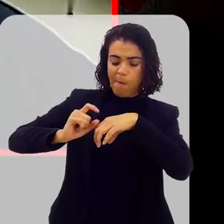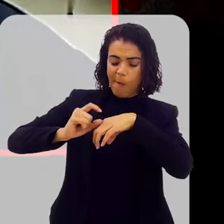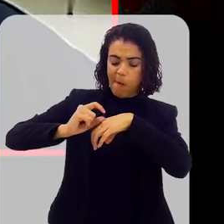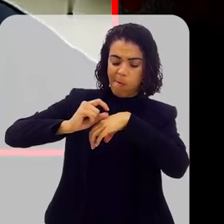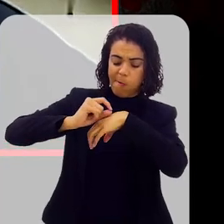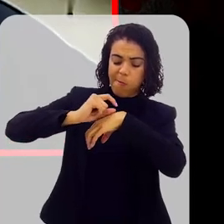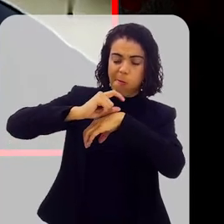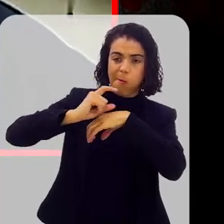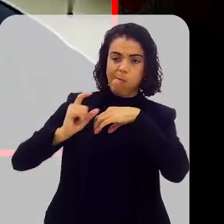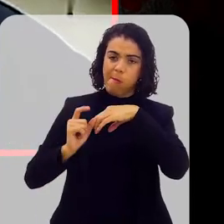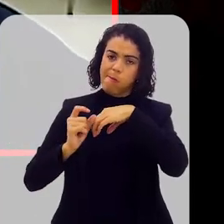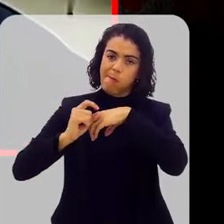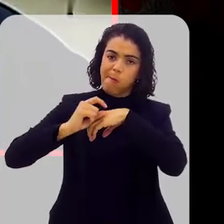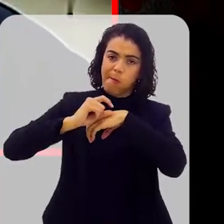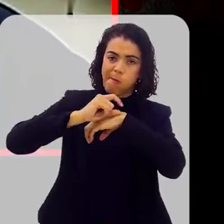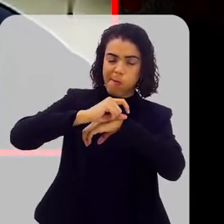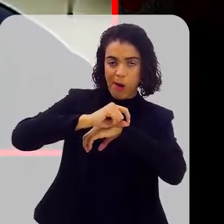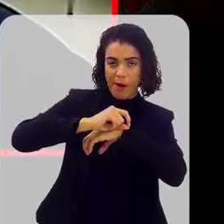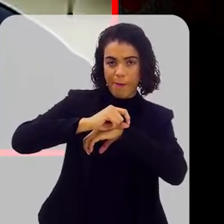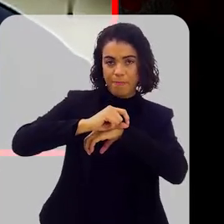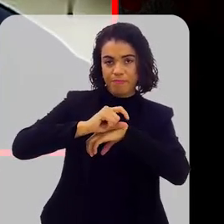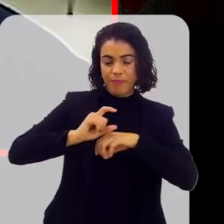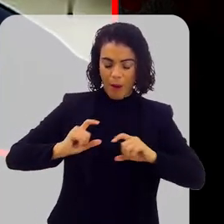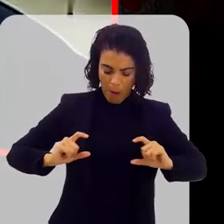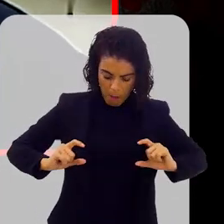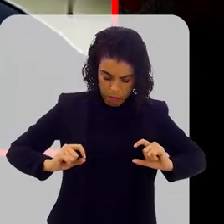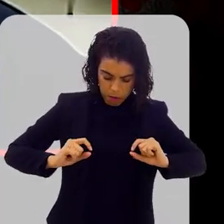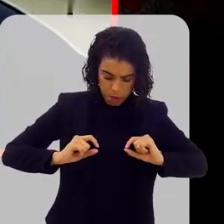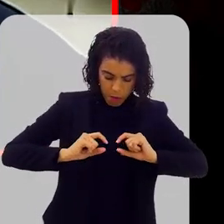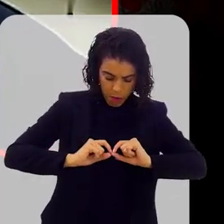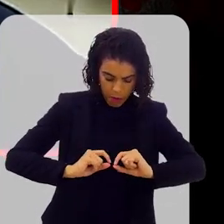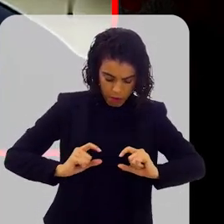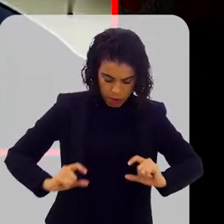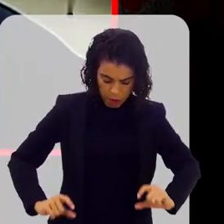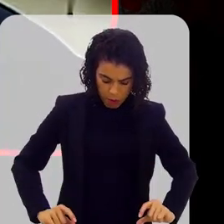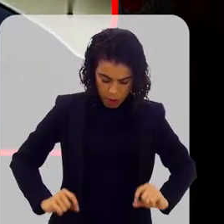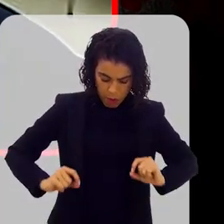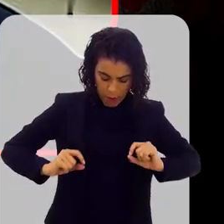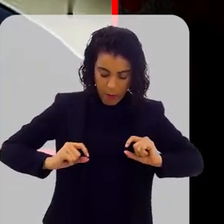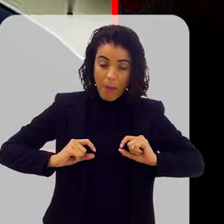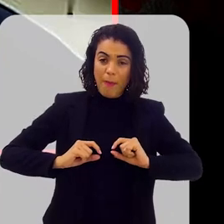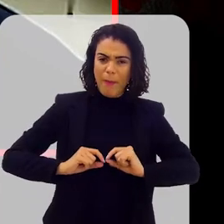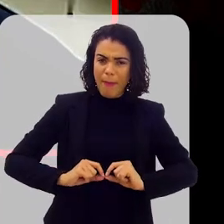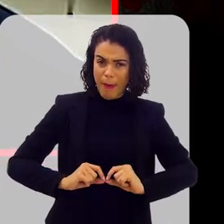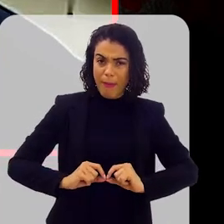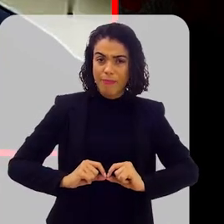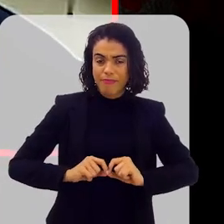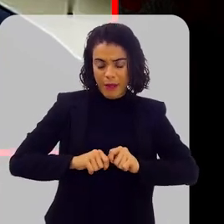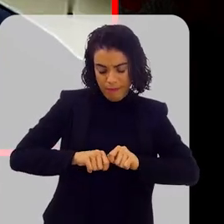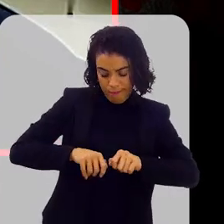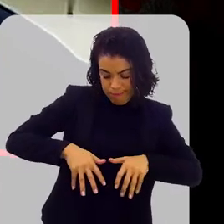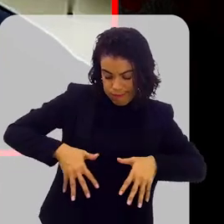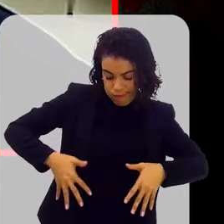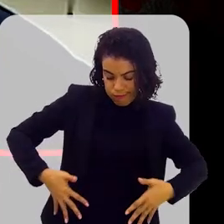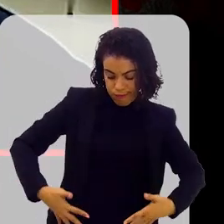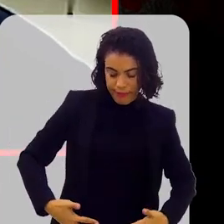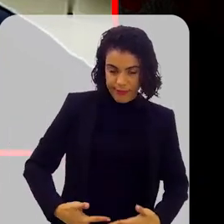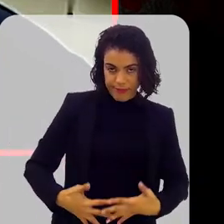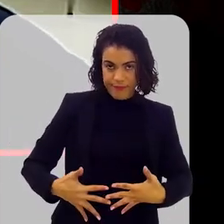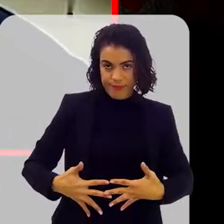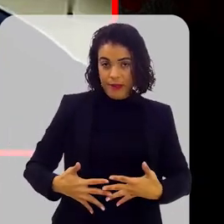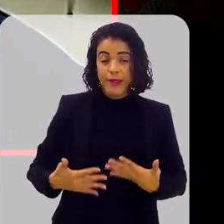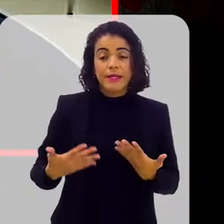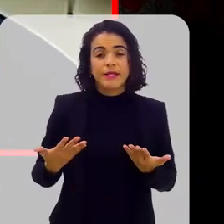também, né? Com a evolução da doença, podendo pegar a rede de vasos linfáticos que tem ali ao redor do intestino e daí se